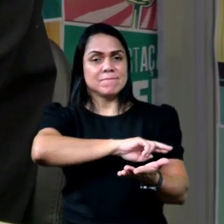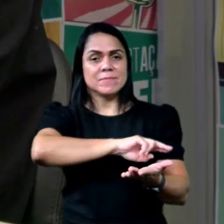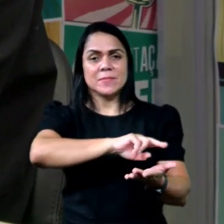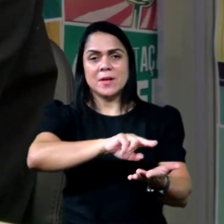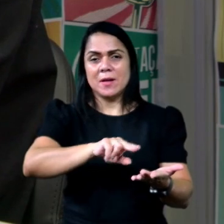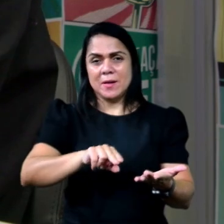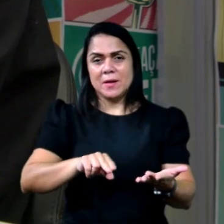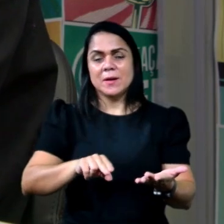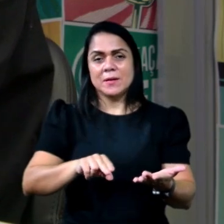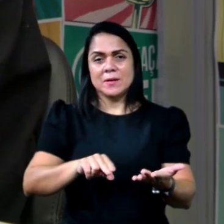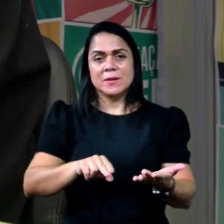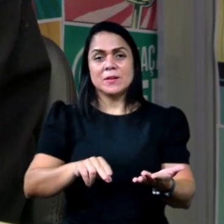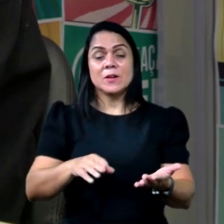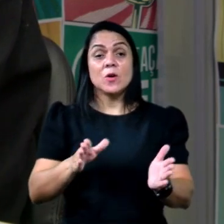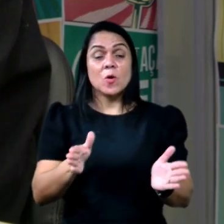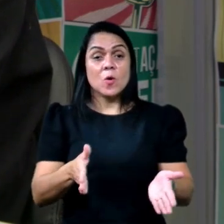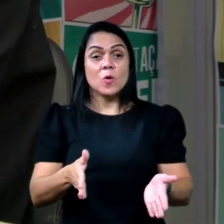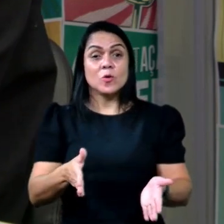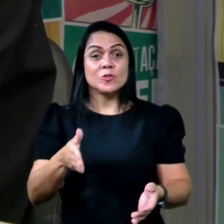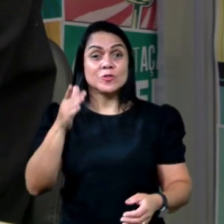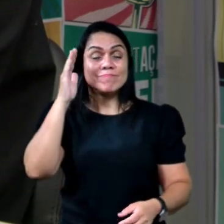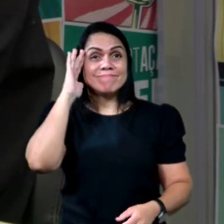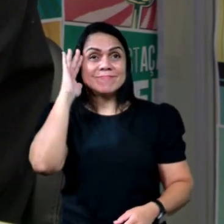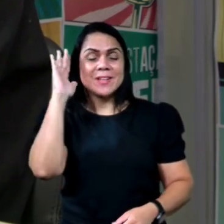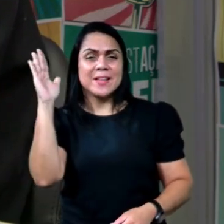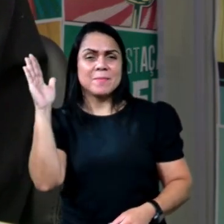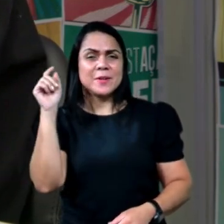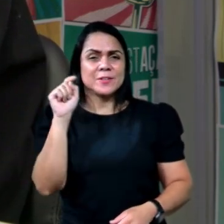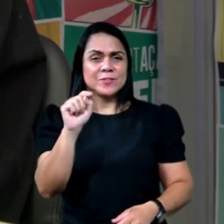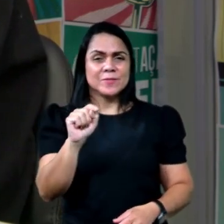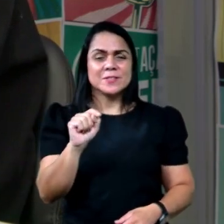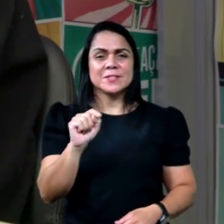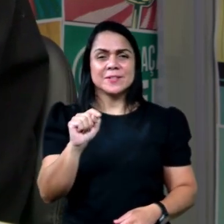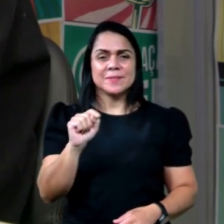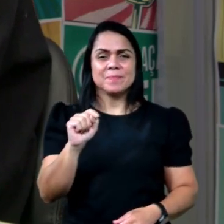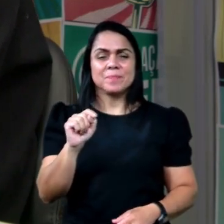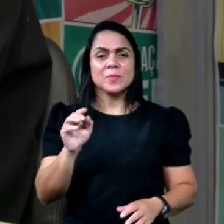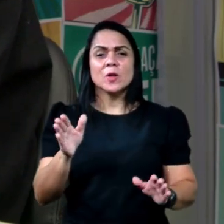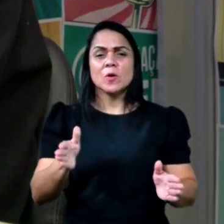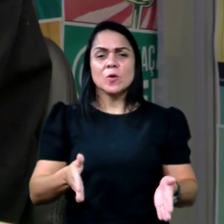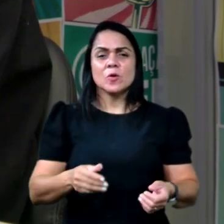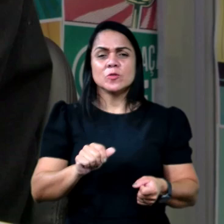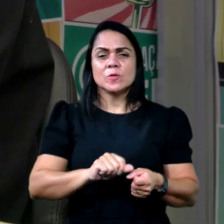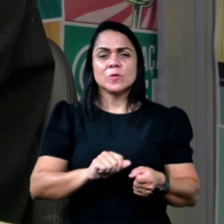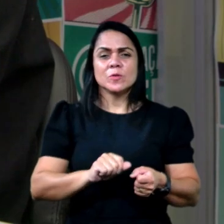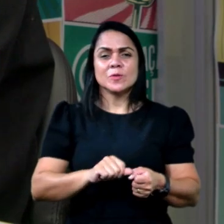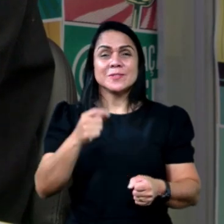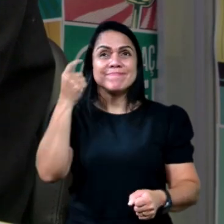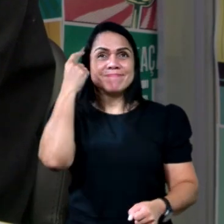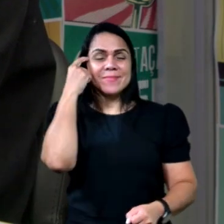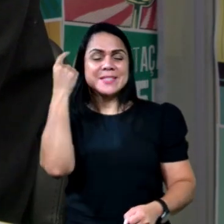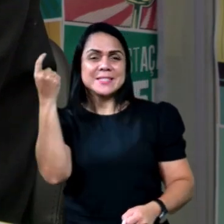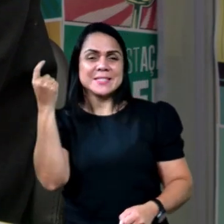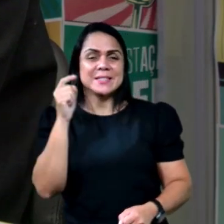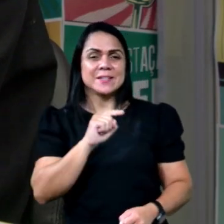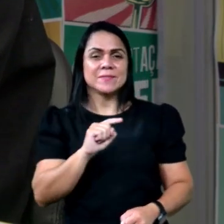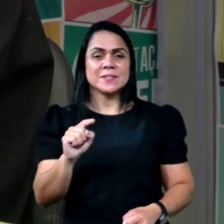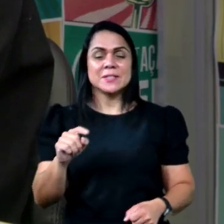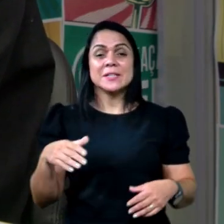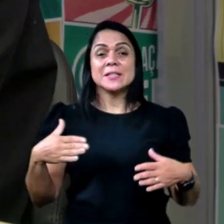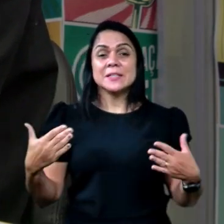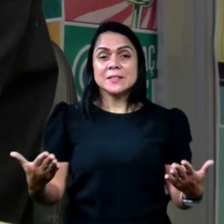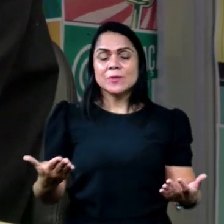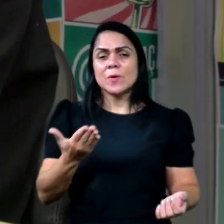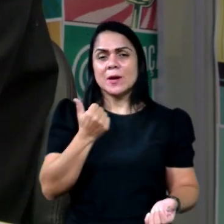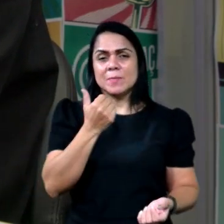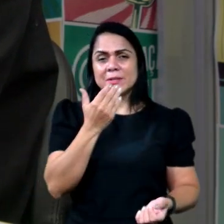vira e mexe, eles falam, hoje eu lembrei de vocês. Hoje eu fiz uma coisa que eu pensei em vocês. Porque a alimentação é uma prática